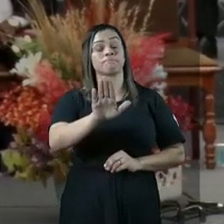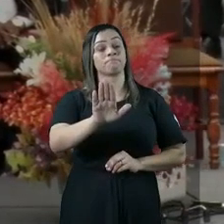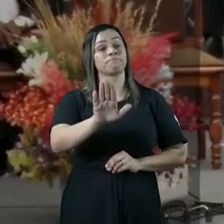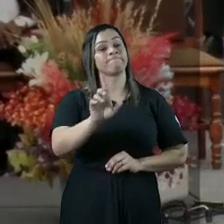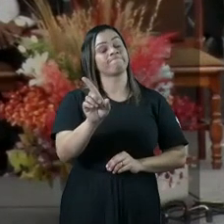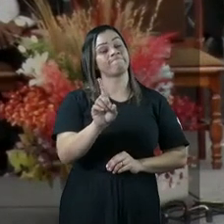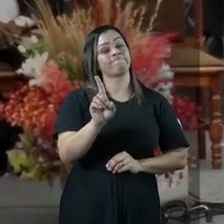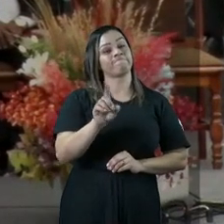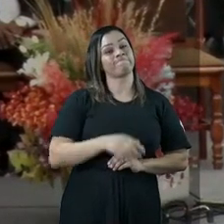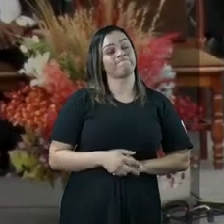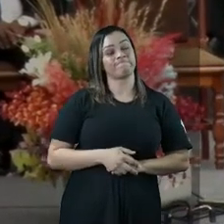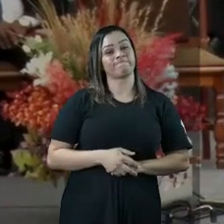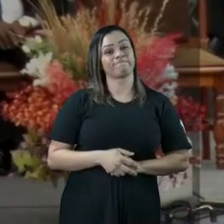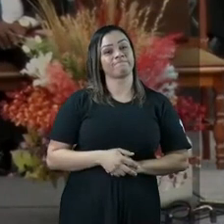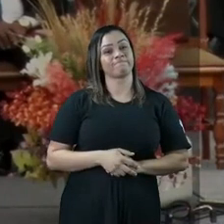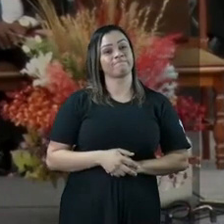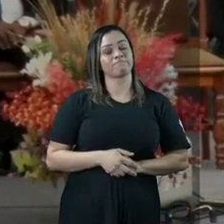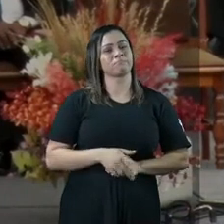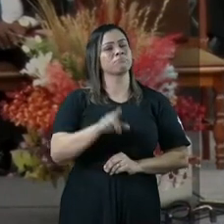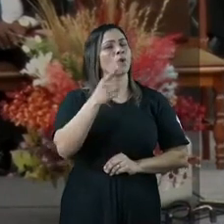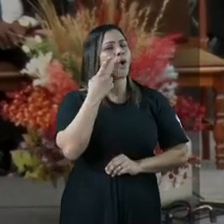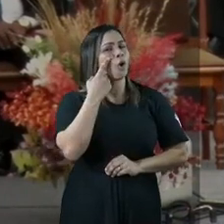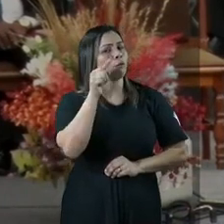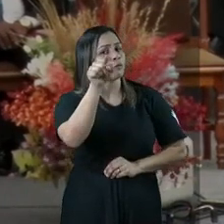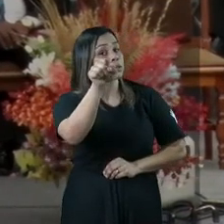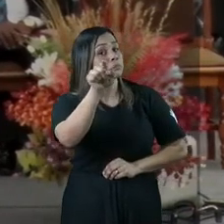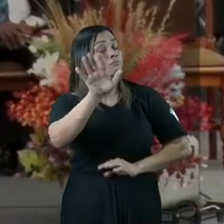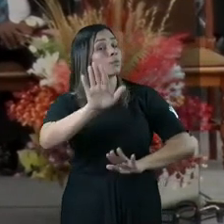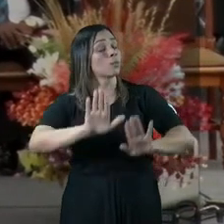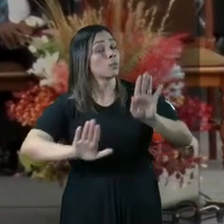Dá uma olhada para alguém do seu lado e diga assim, toma cuidado.